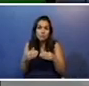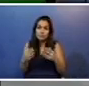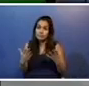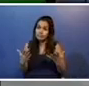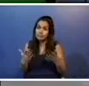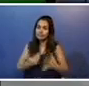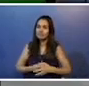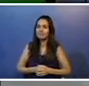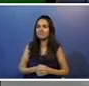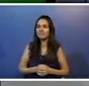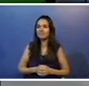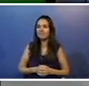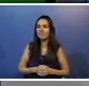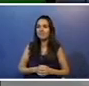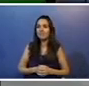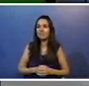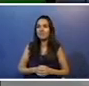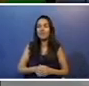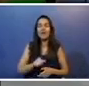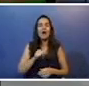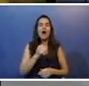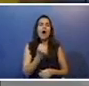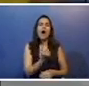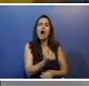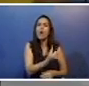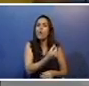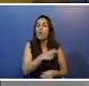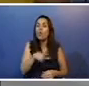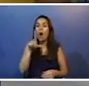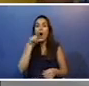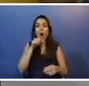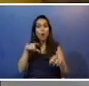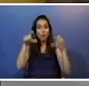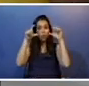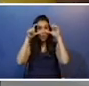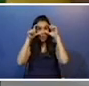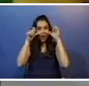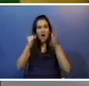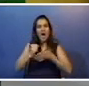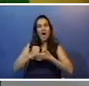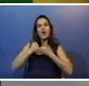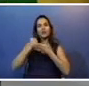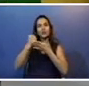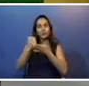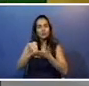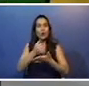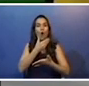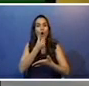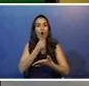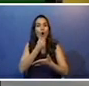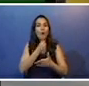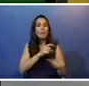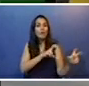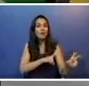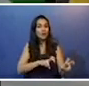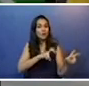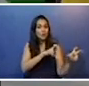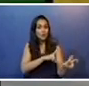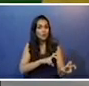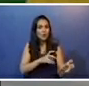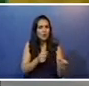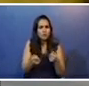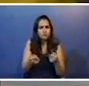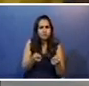Terceira, algumas corujas colaboram com os agricultores,